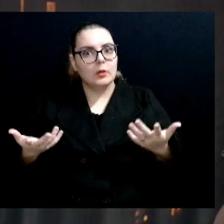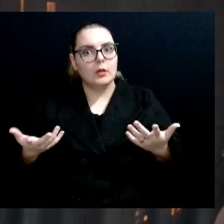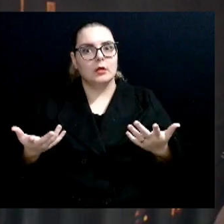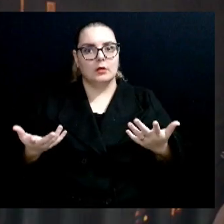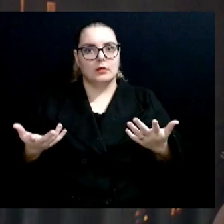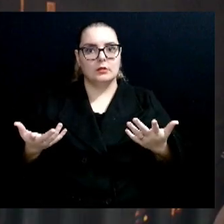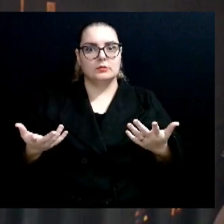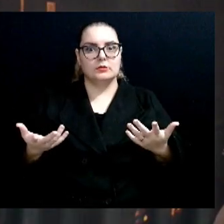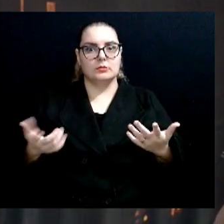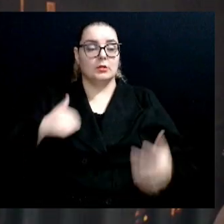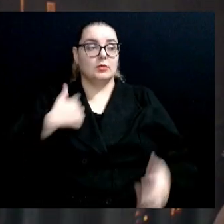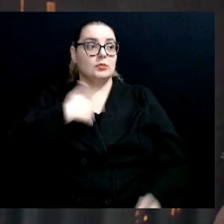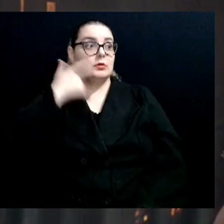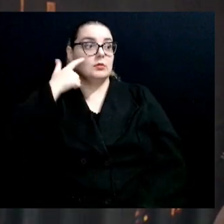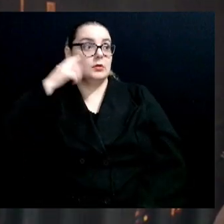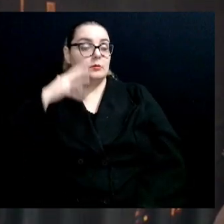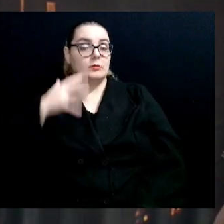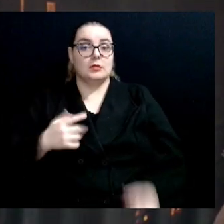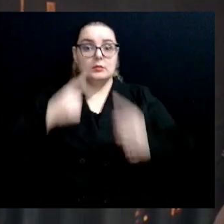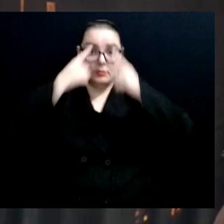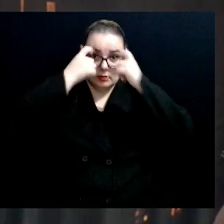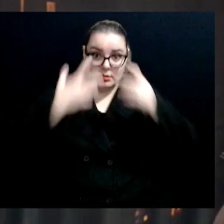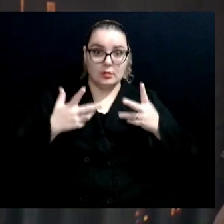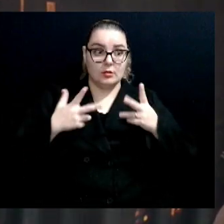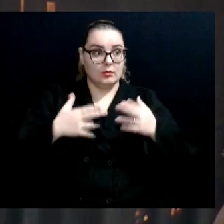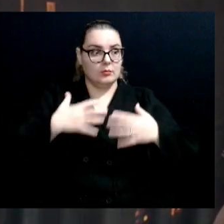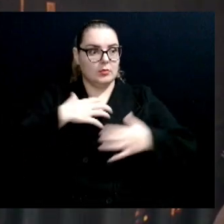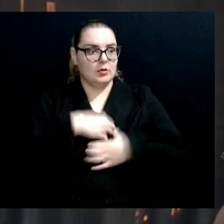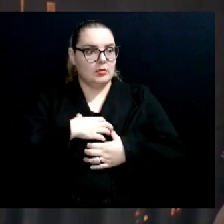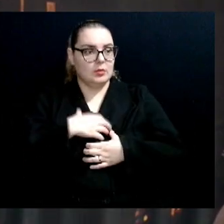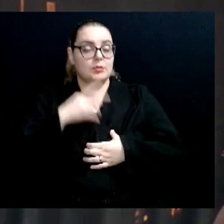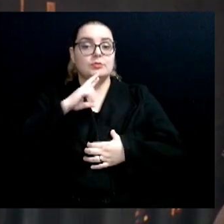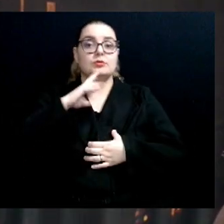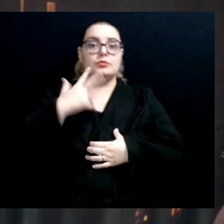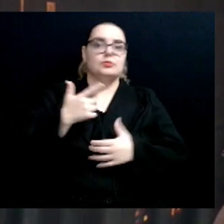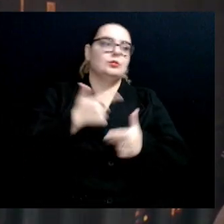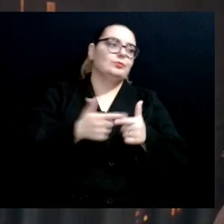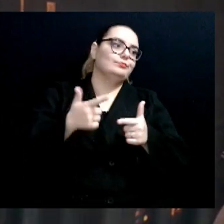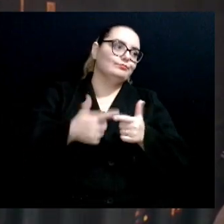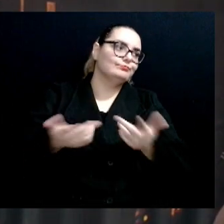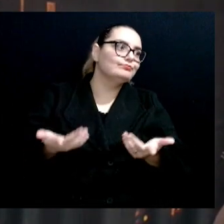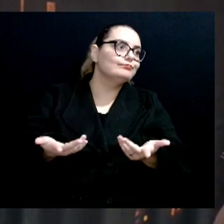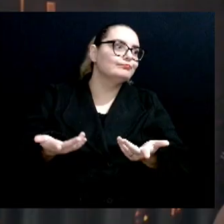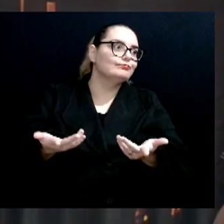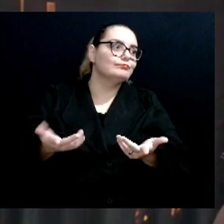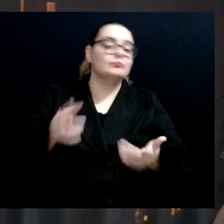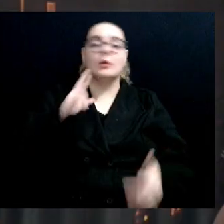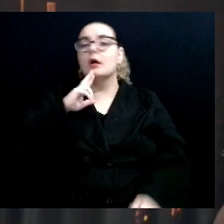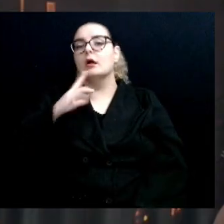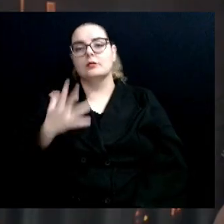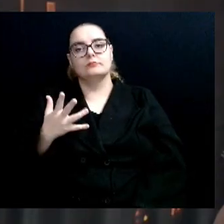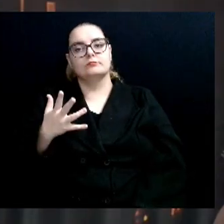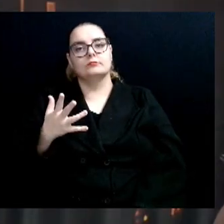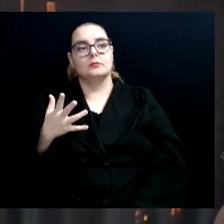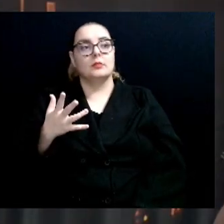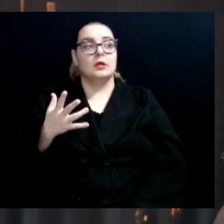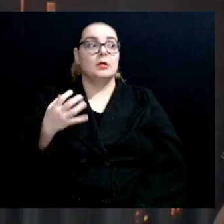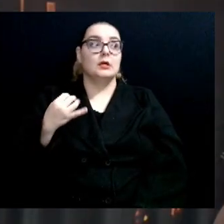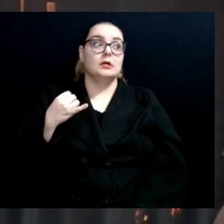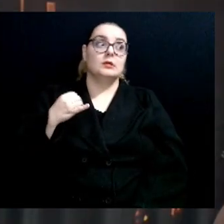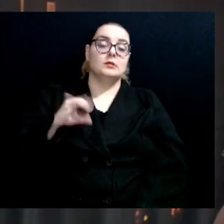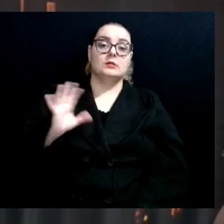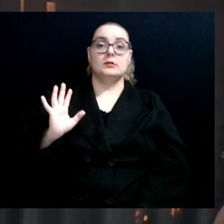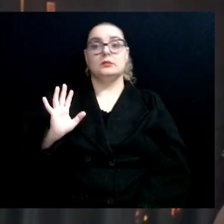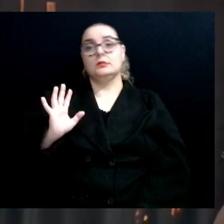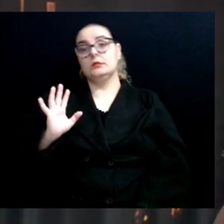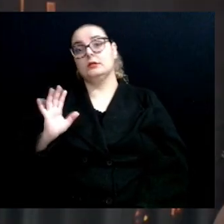violência como uma forma de solucionar os problemas, de resolver. Não, se levantar, né, eu seguro ali, ou